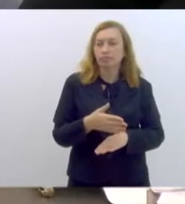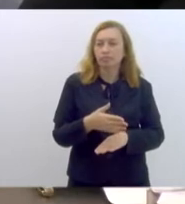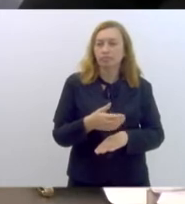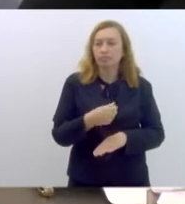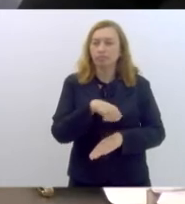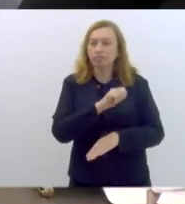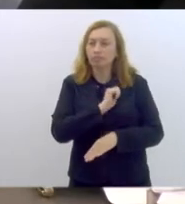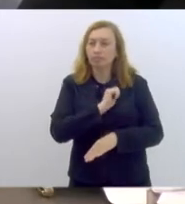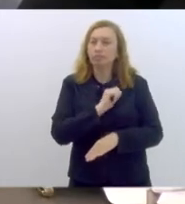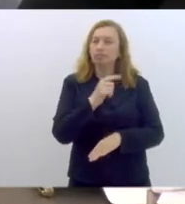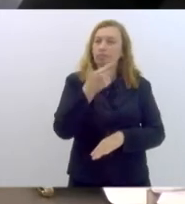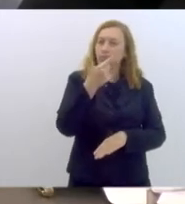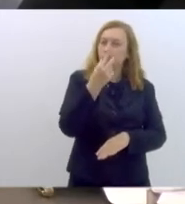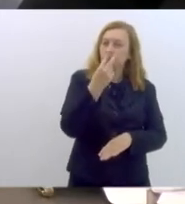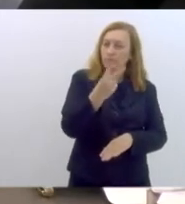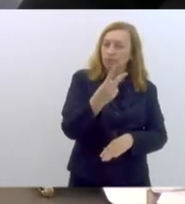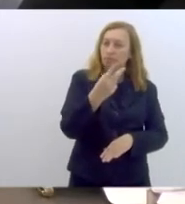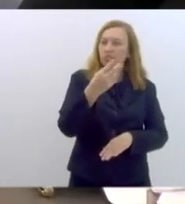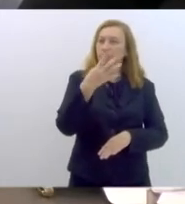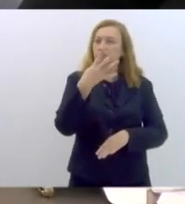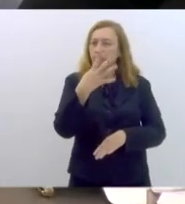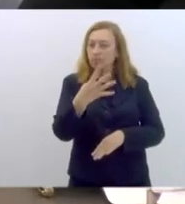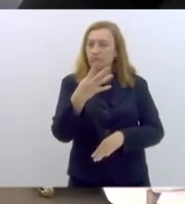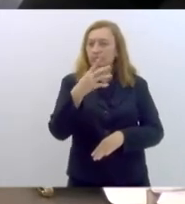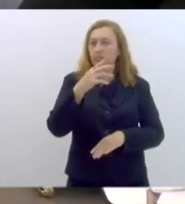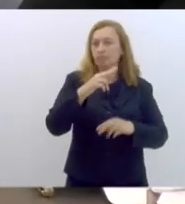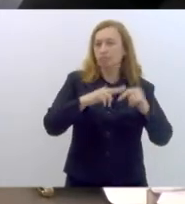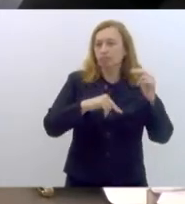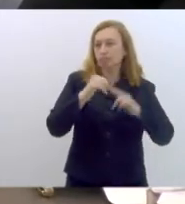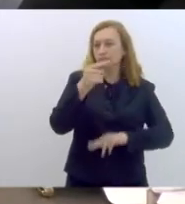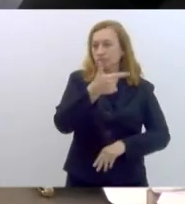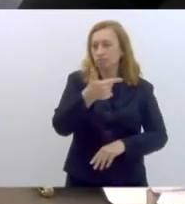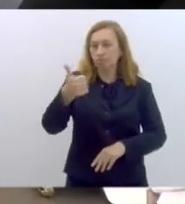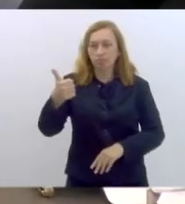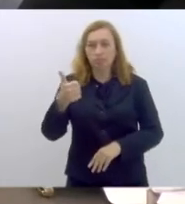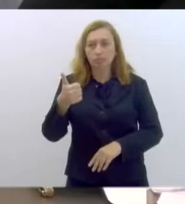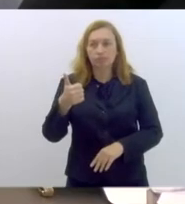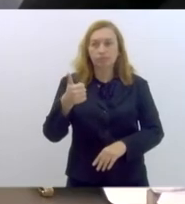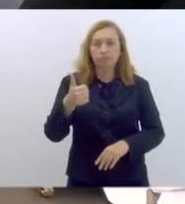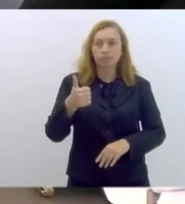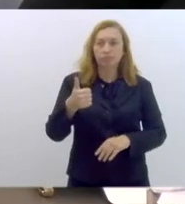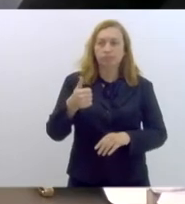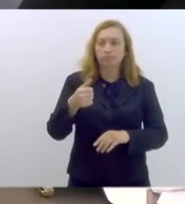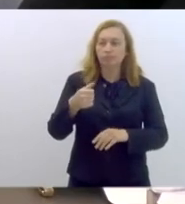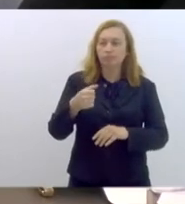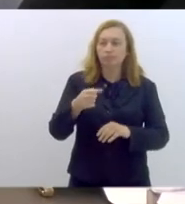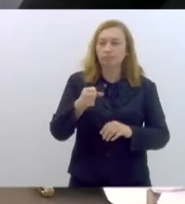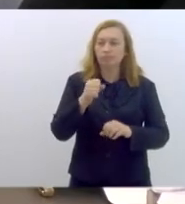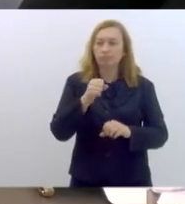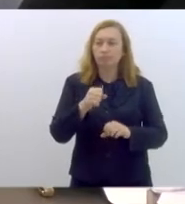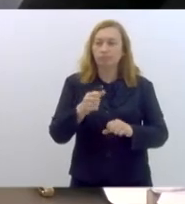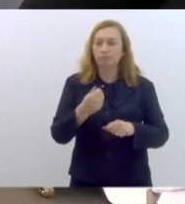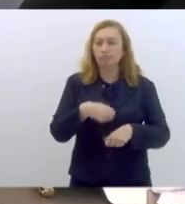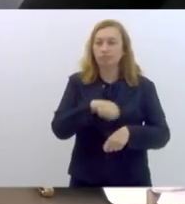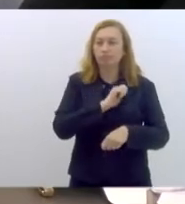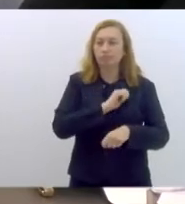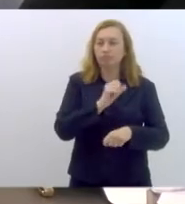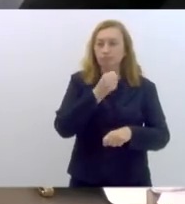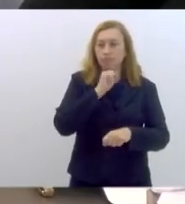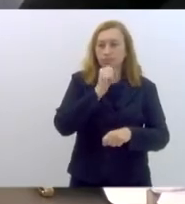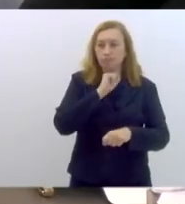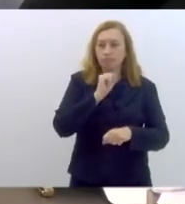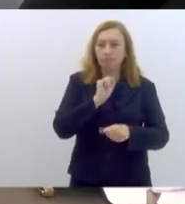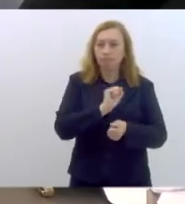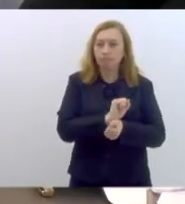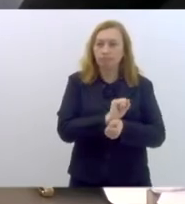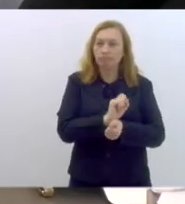2 ou 4 de junho, de 2021. Só que, a partir daí, o regime antigo é oficialmente extinto. Então, a gente